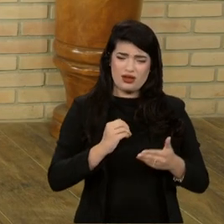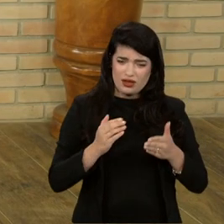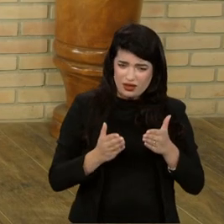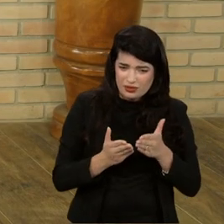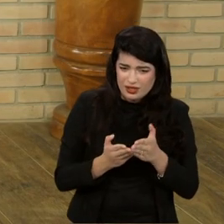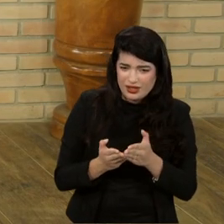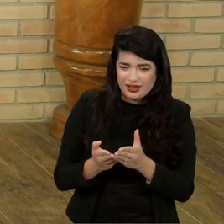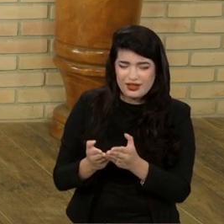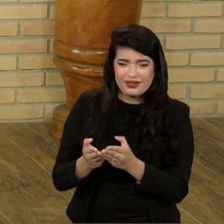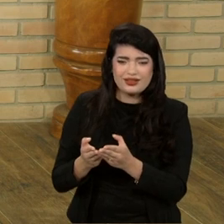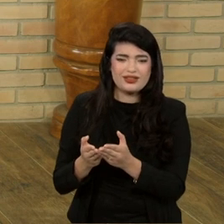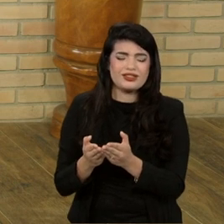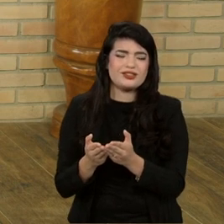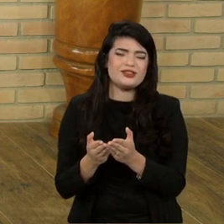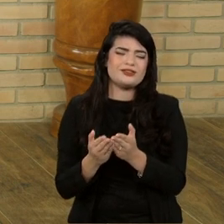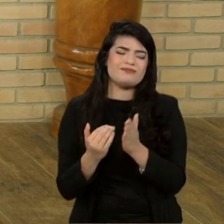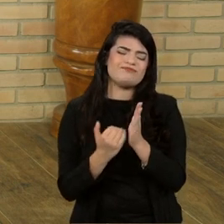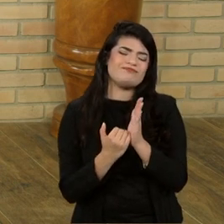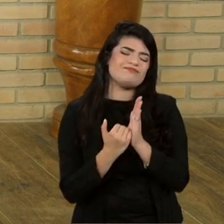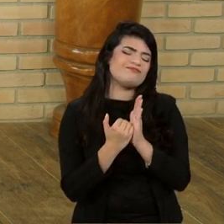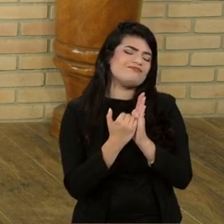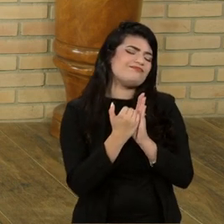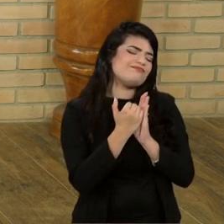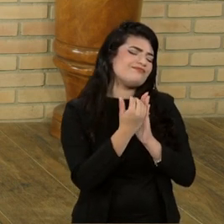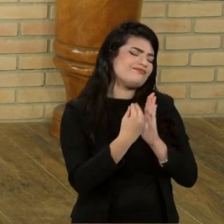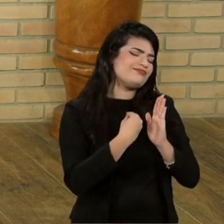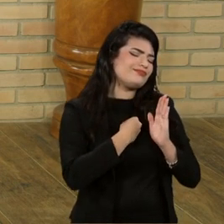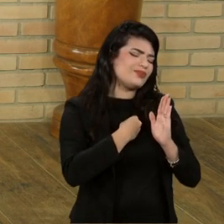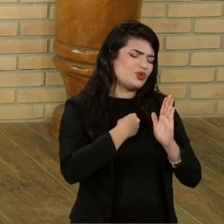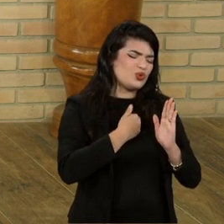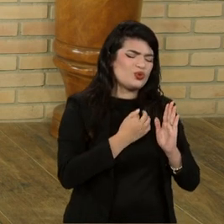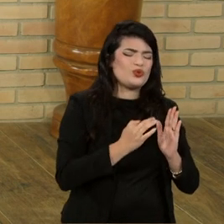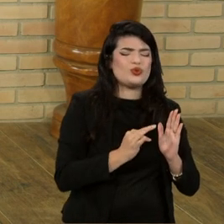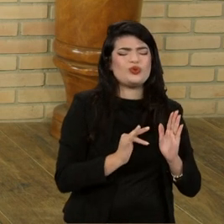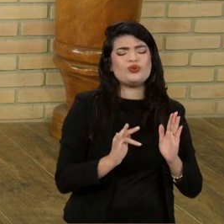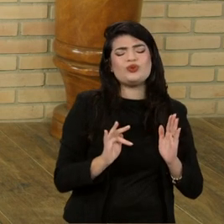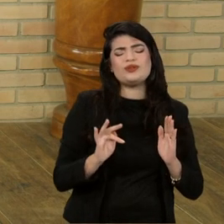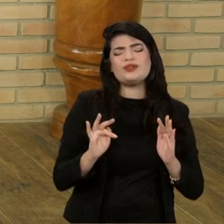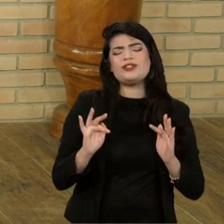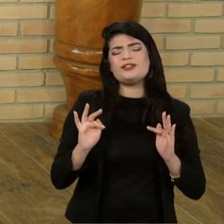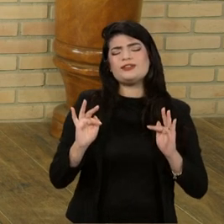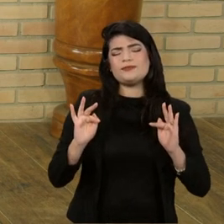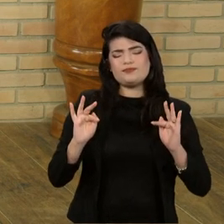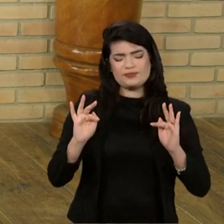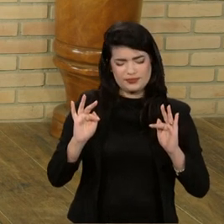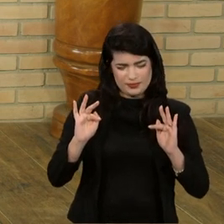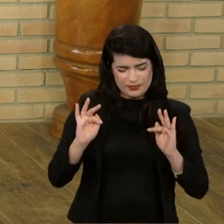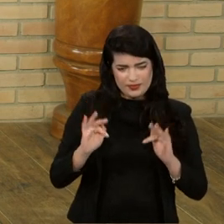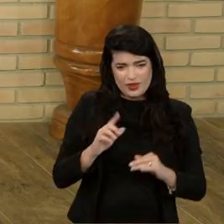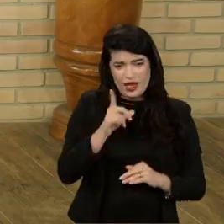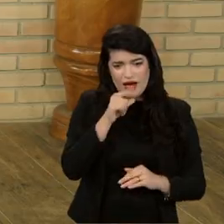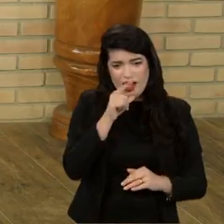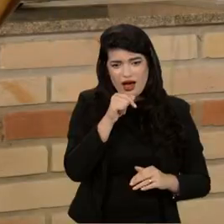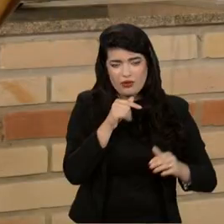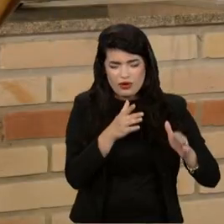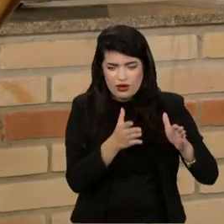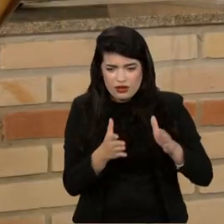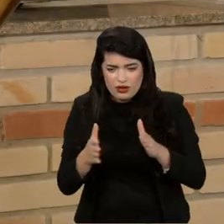Oxalana, sem querer, tu aumentas minha dor. Nessas águas